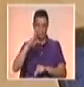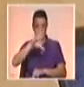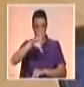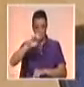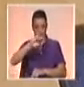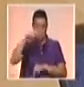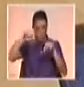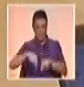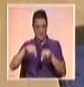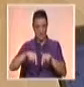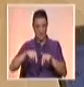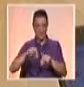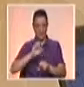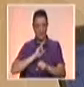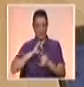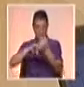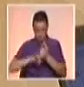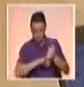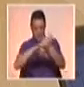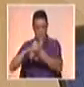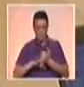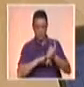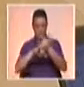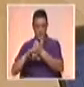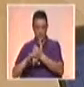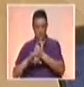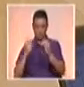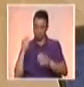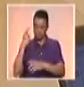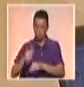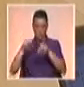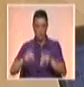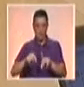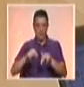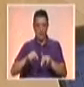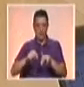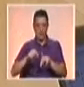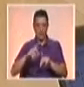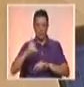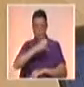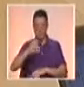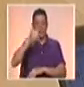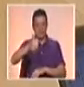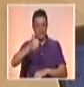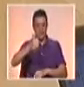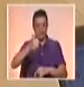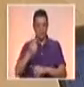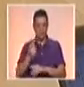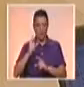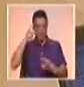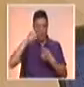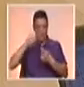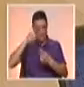está connosco hoje. A nossa associação é relativamente recente. Surgiu em 2005, e surge principalmente com o